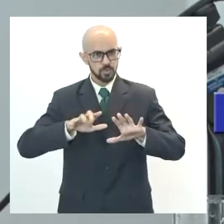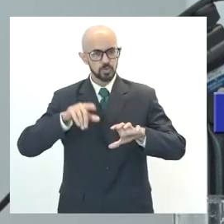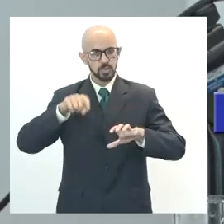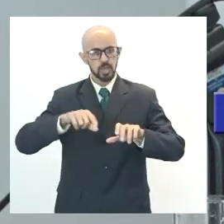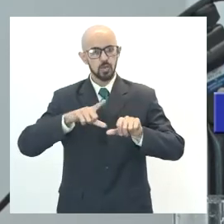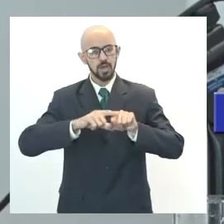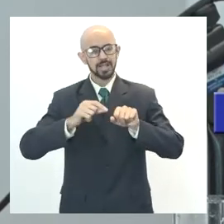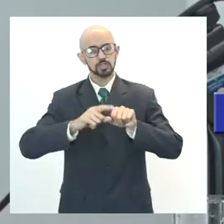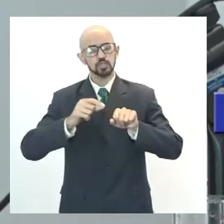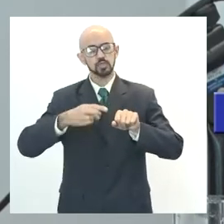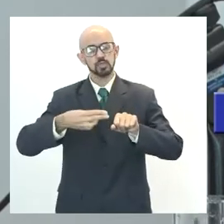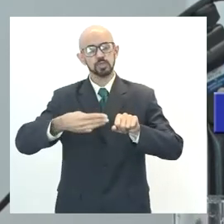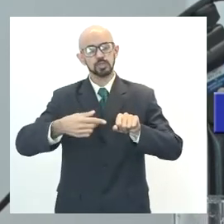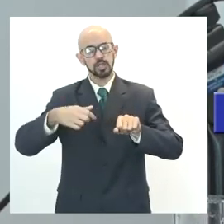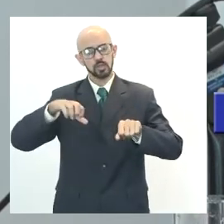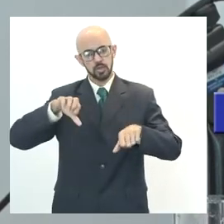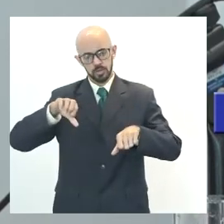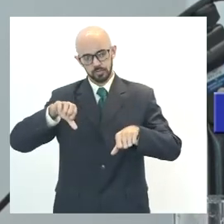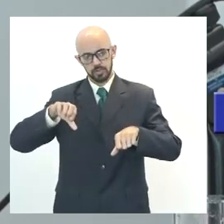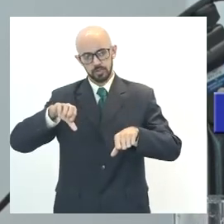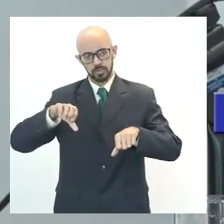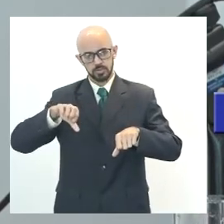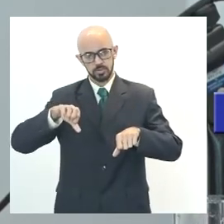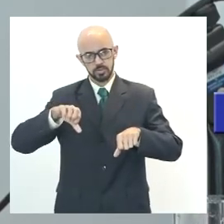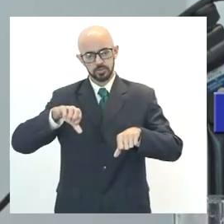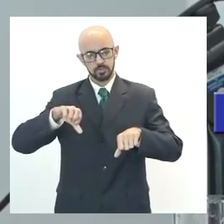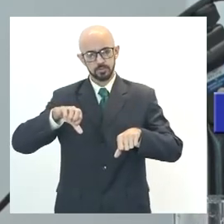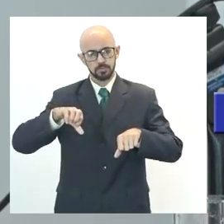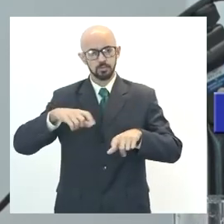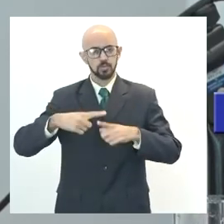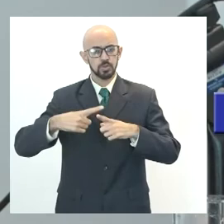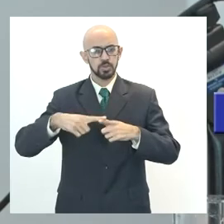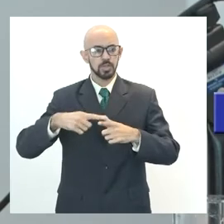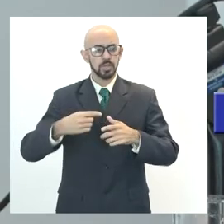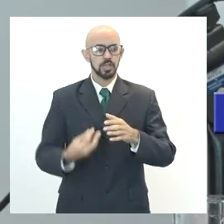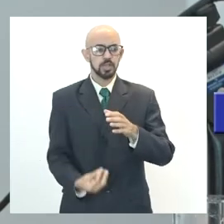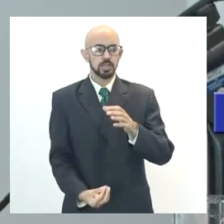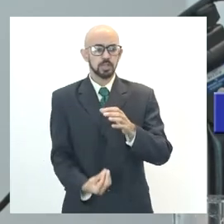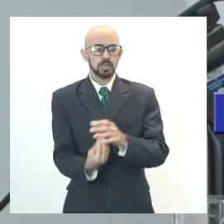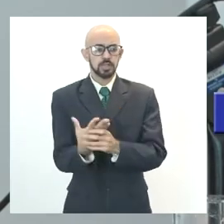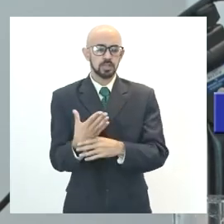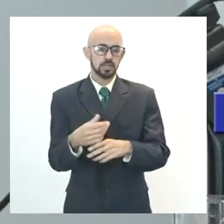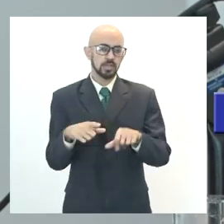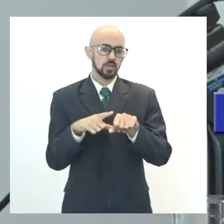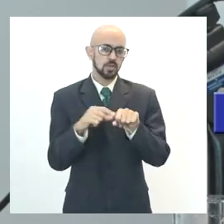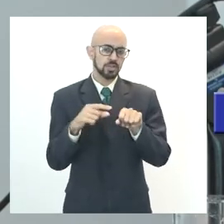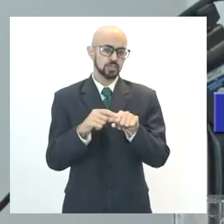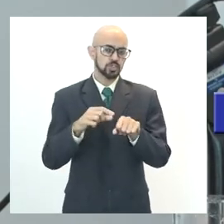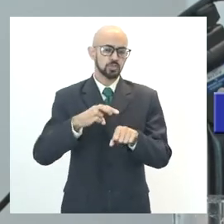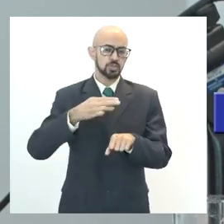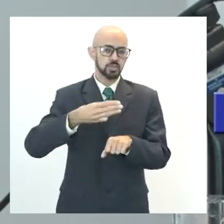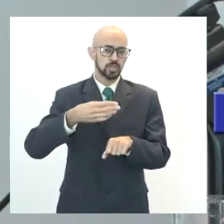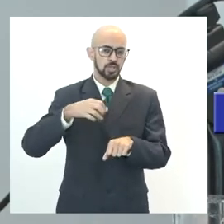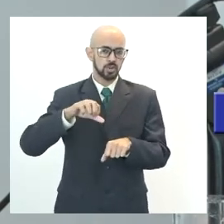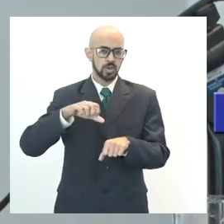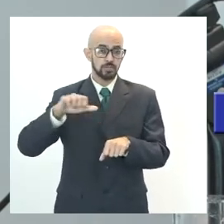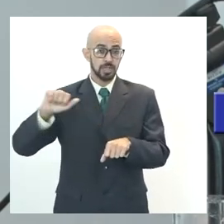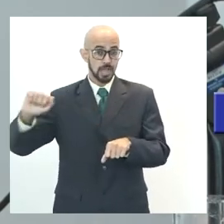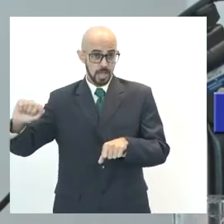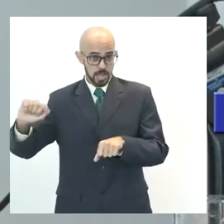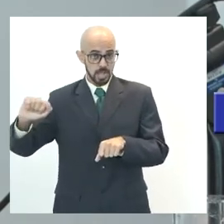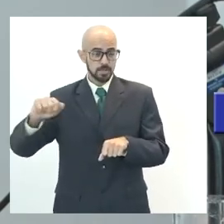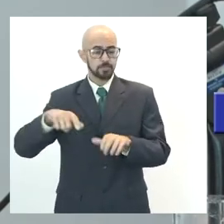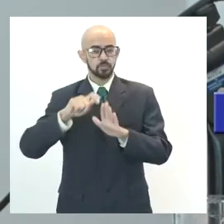39 É que na verdade ele cria uma fica 39 a clima Nova